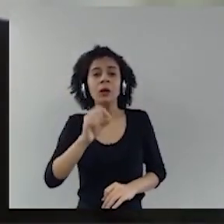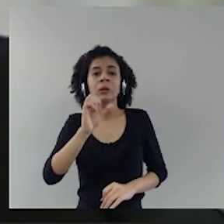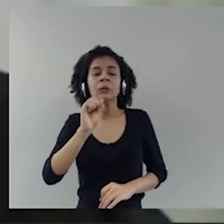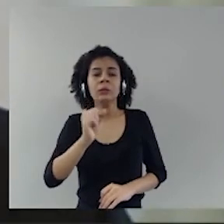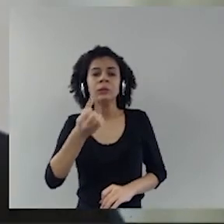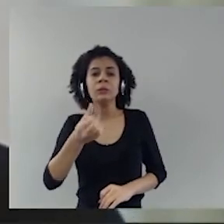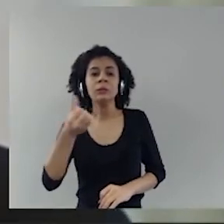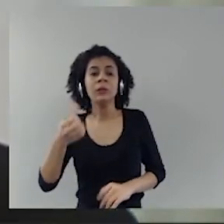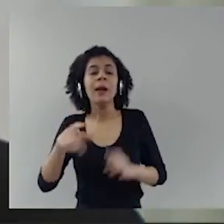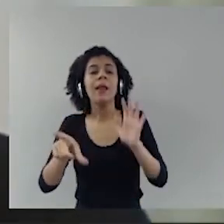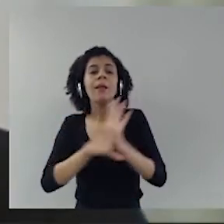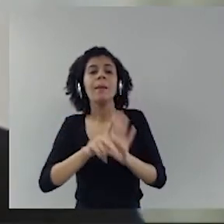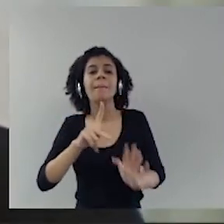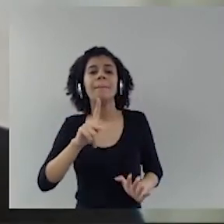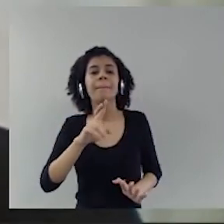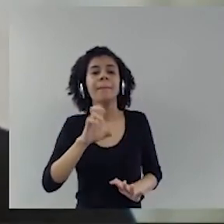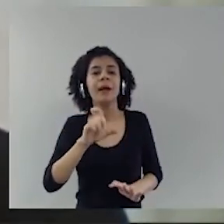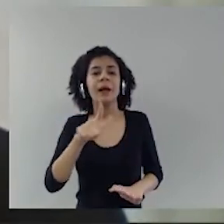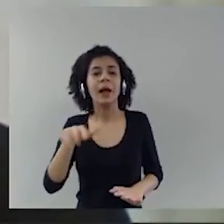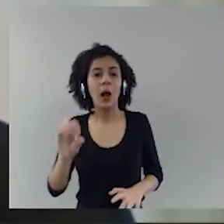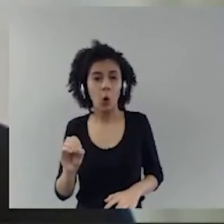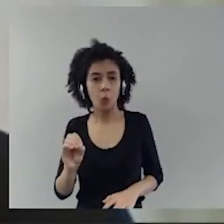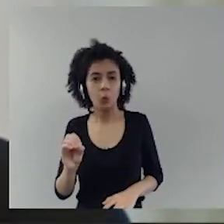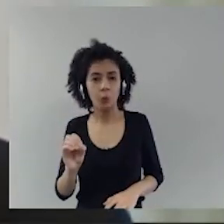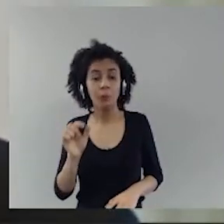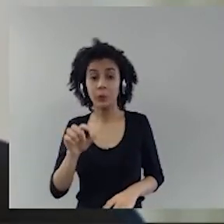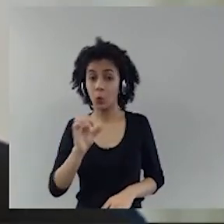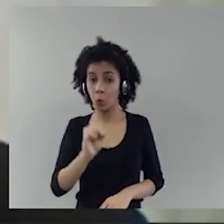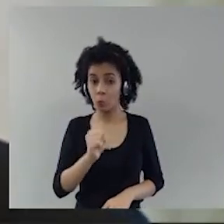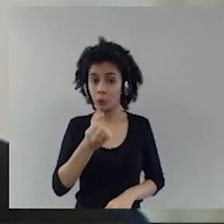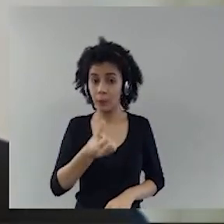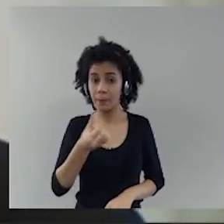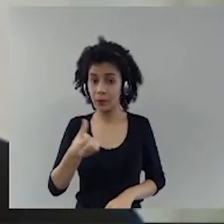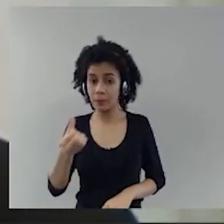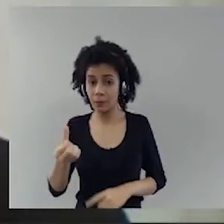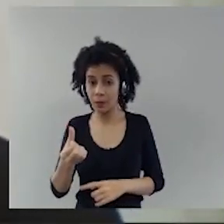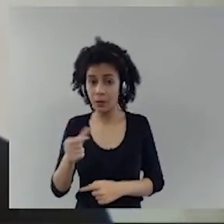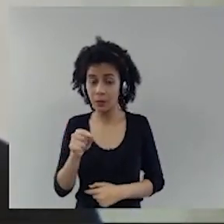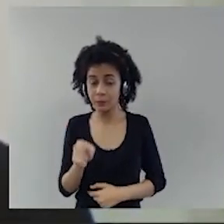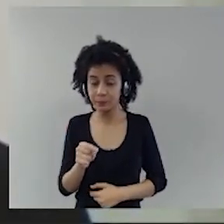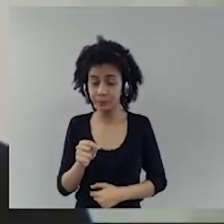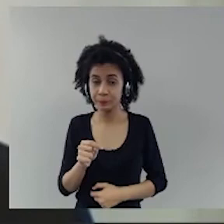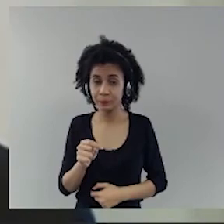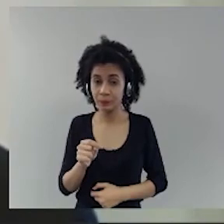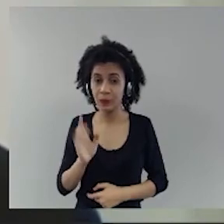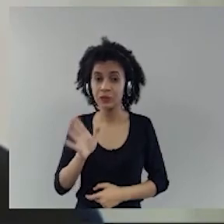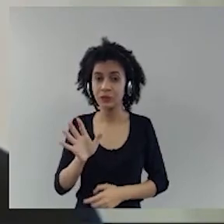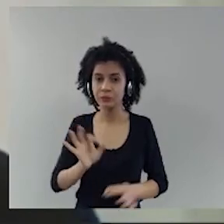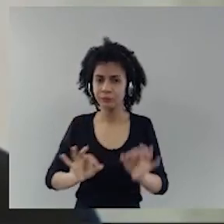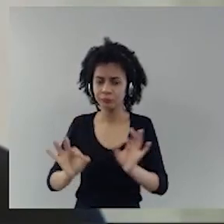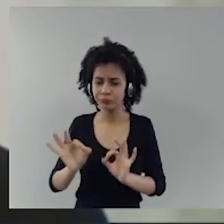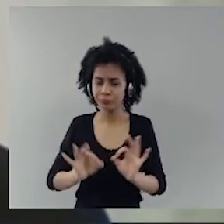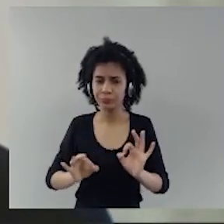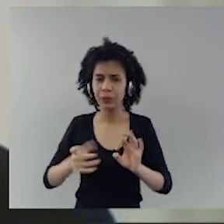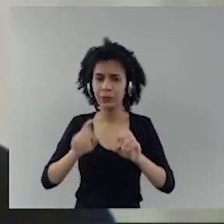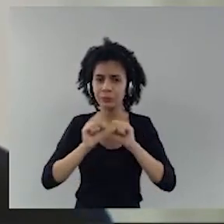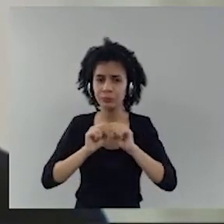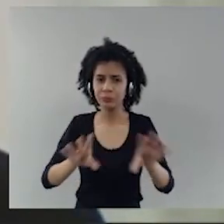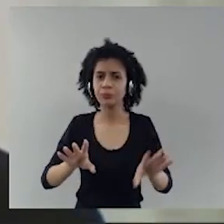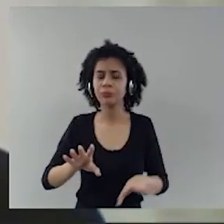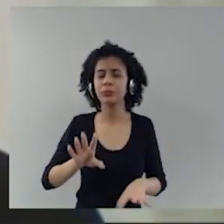8666 a lei do pregão mas todos sabemos que a lei 8666 ela foi editada foi